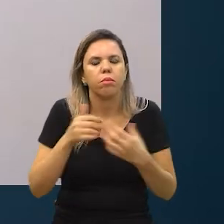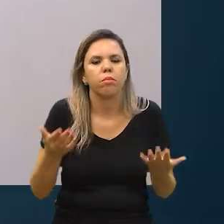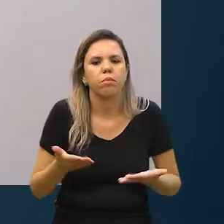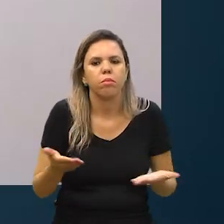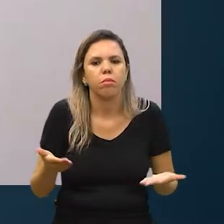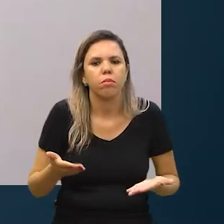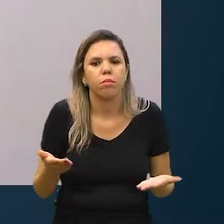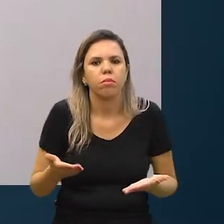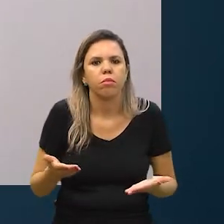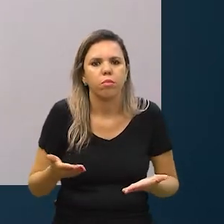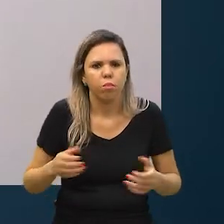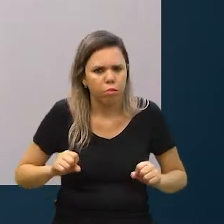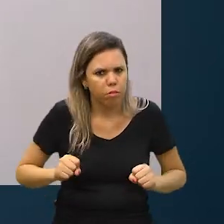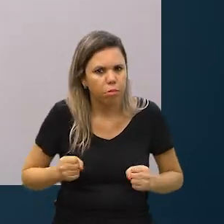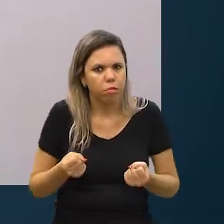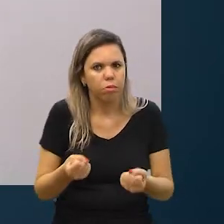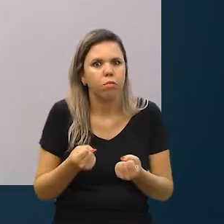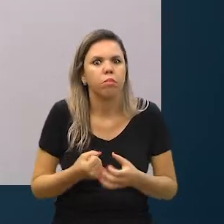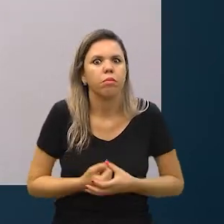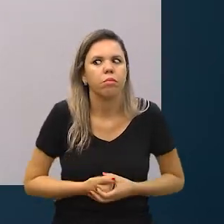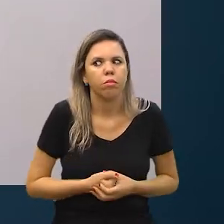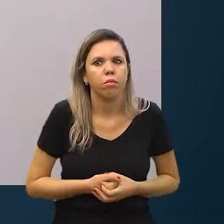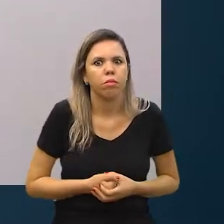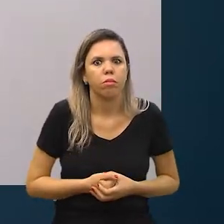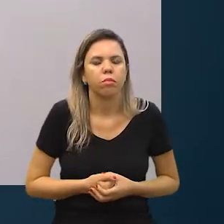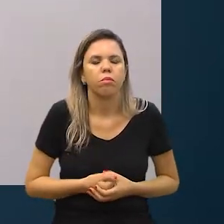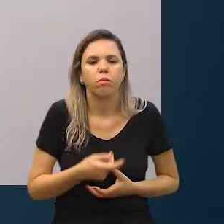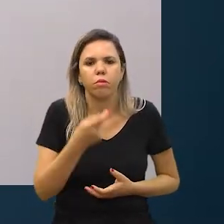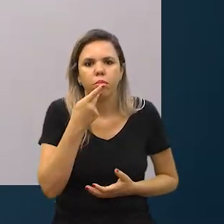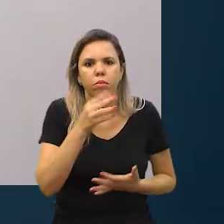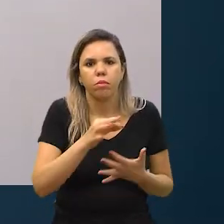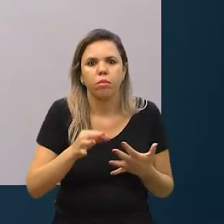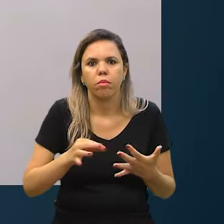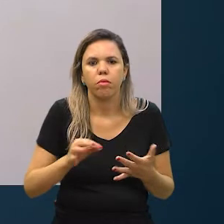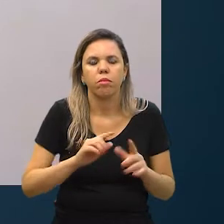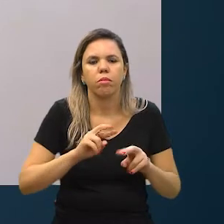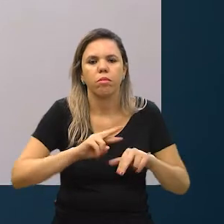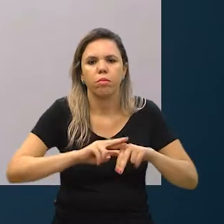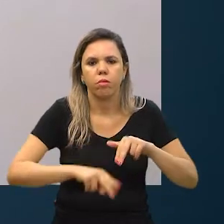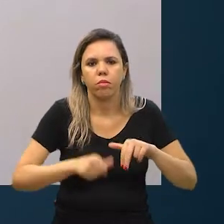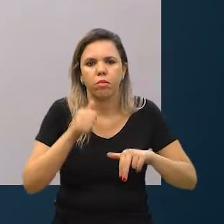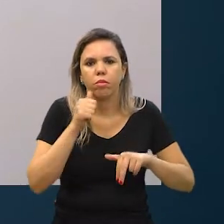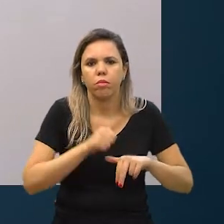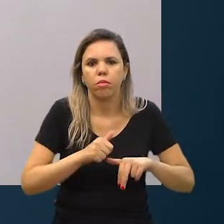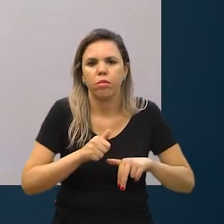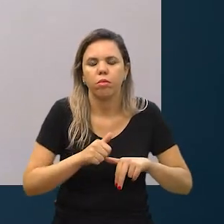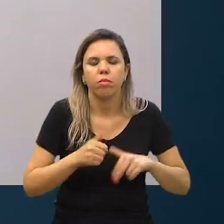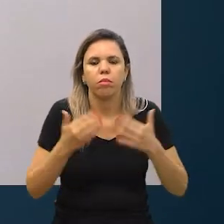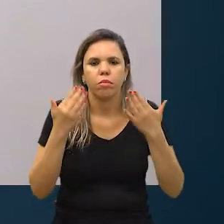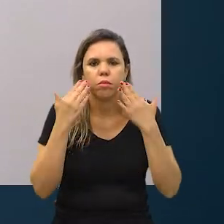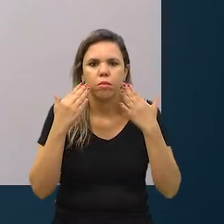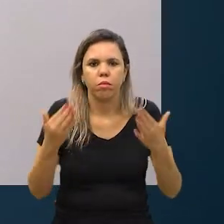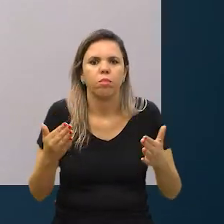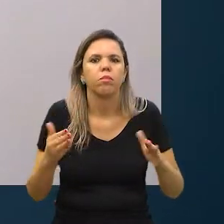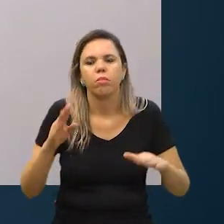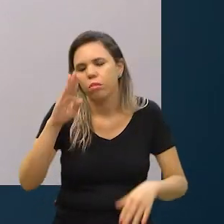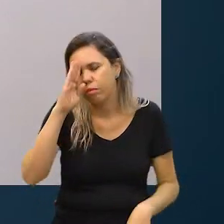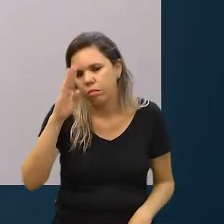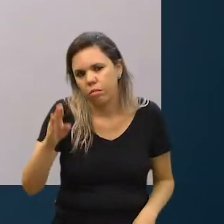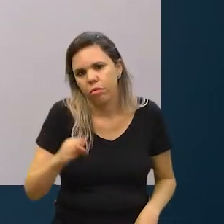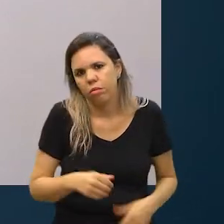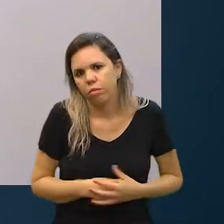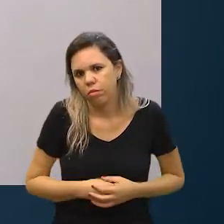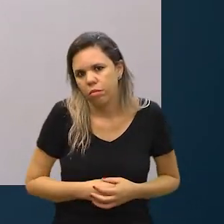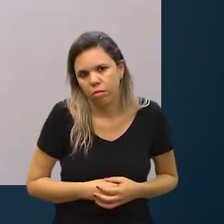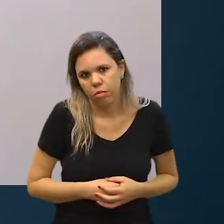ela tem grandes fortalezas, né? Que é essas que eu citei para vocês aí do gênero feminino, que nos colocam em posição de destaque. Sem